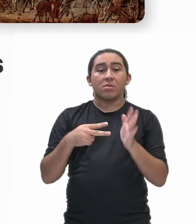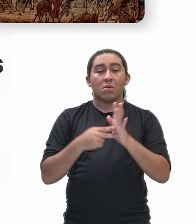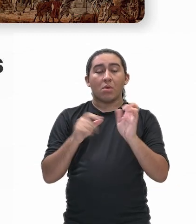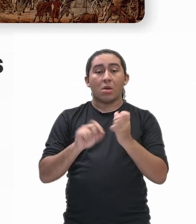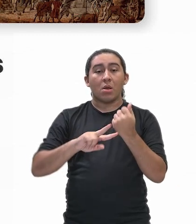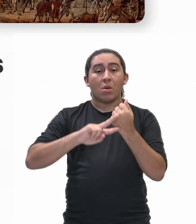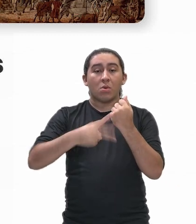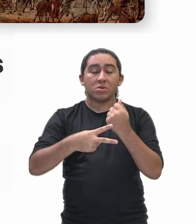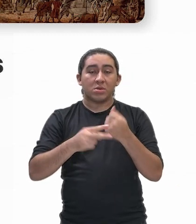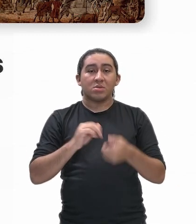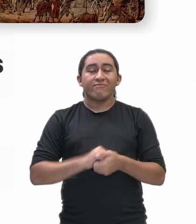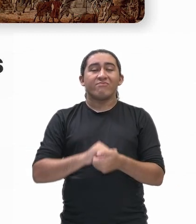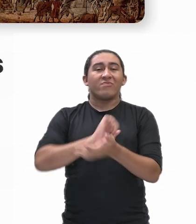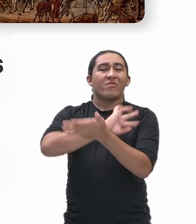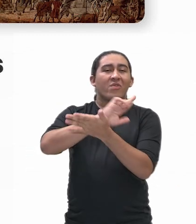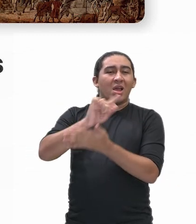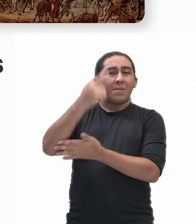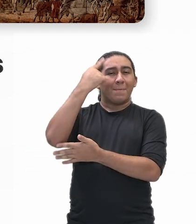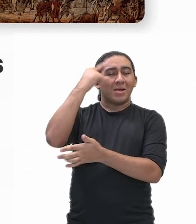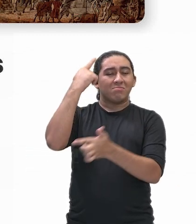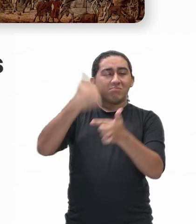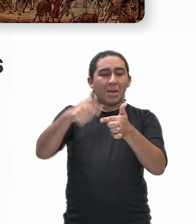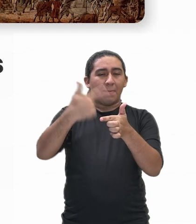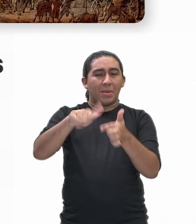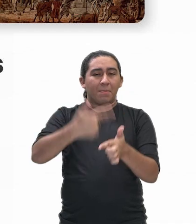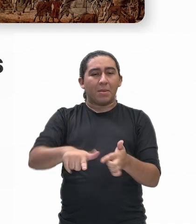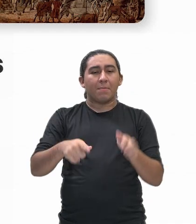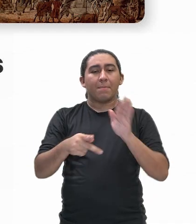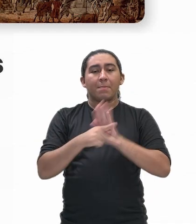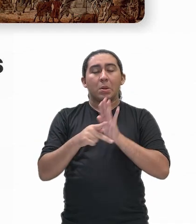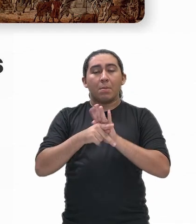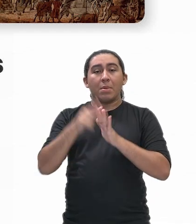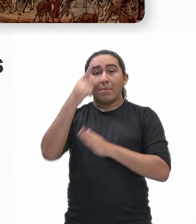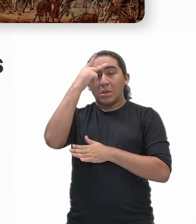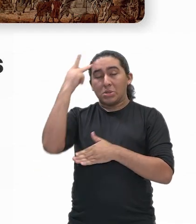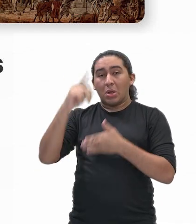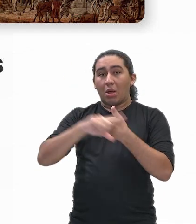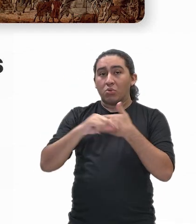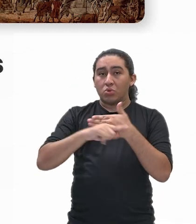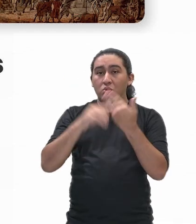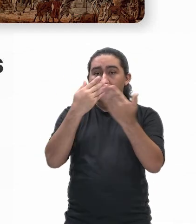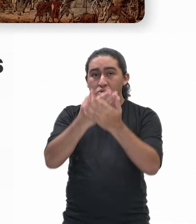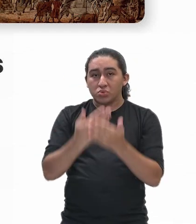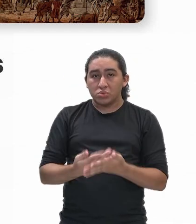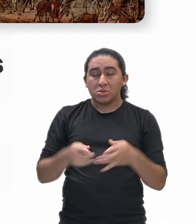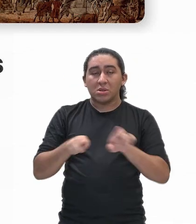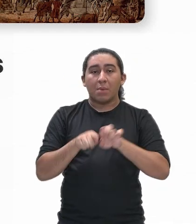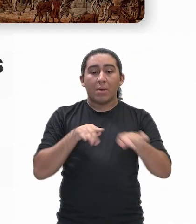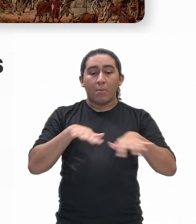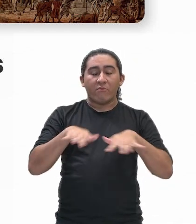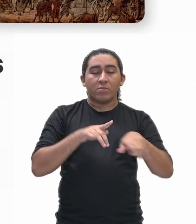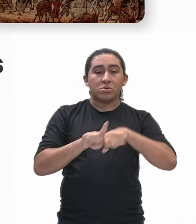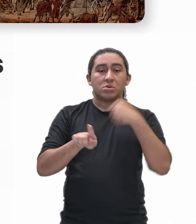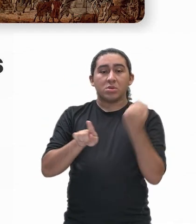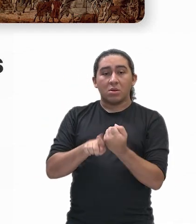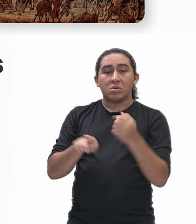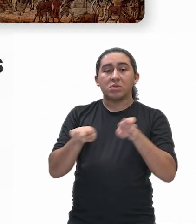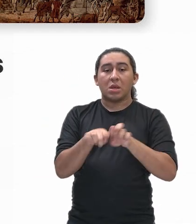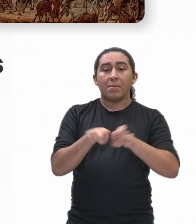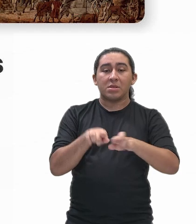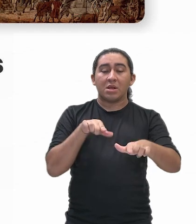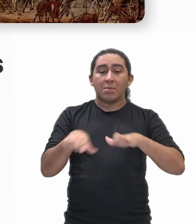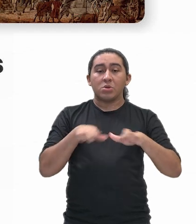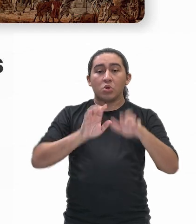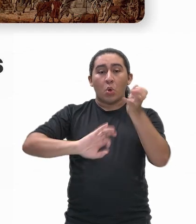uma série de questionamentos da parte de intelectuais, movimentos sociais e